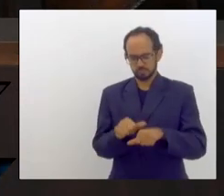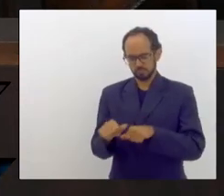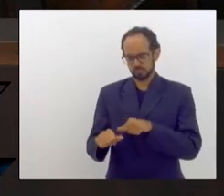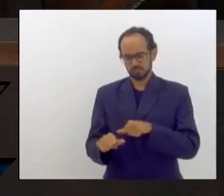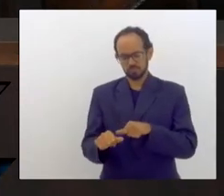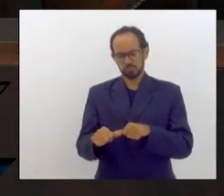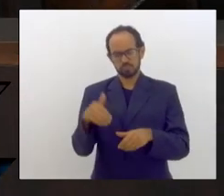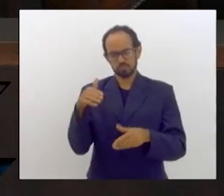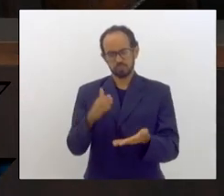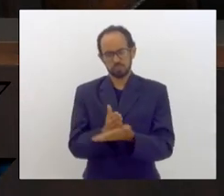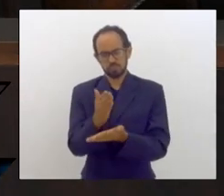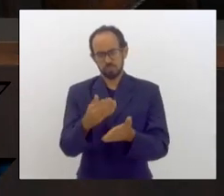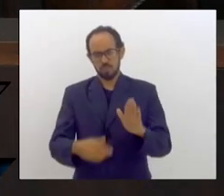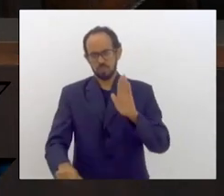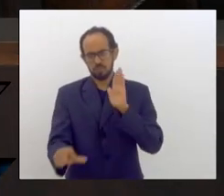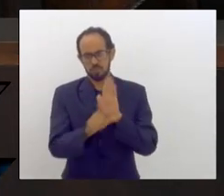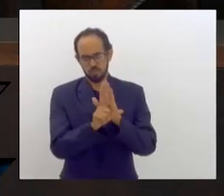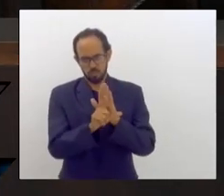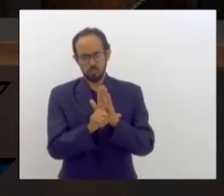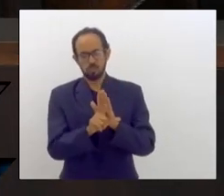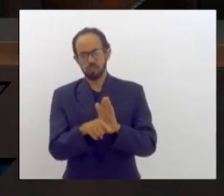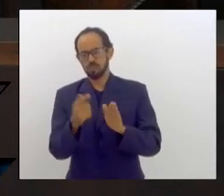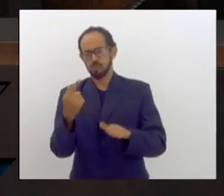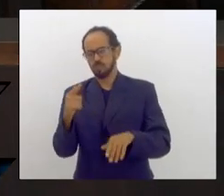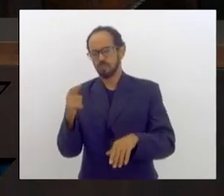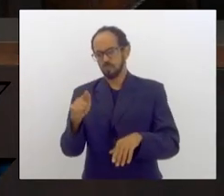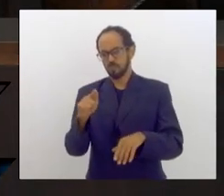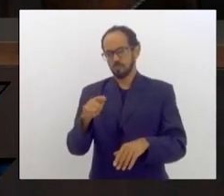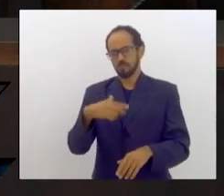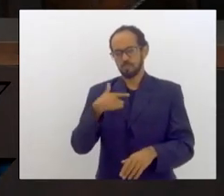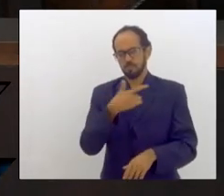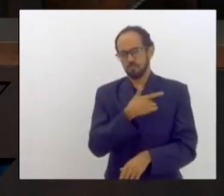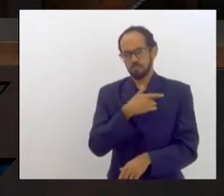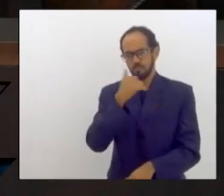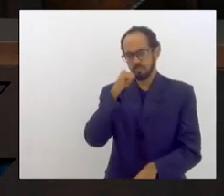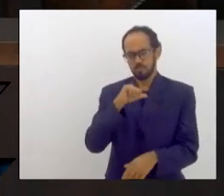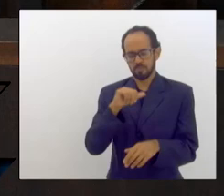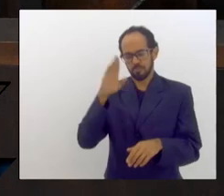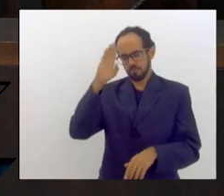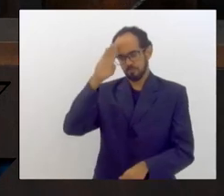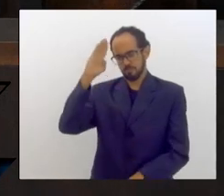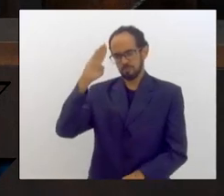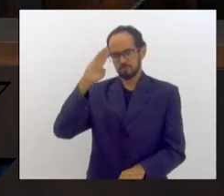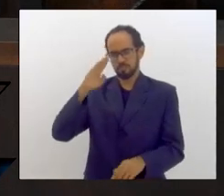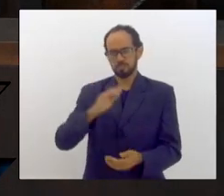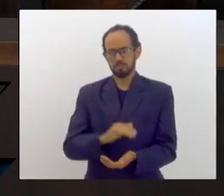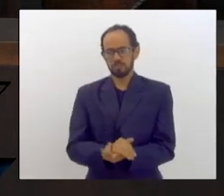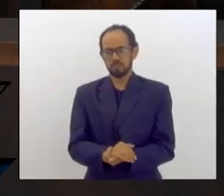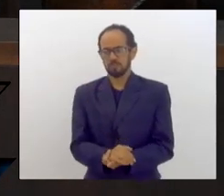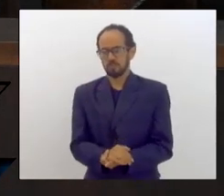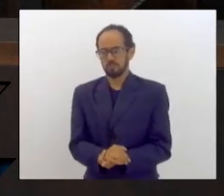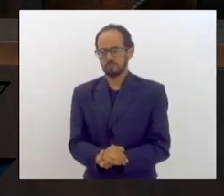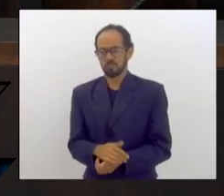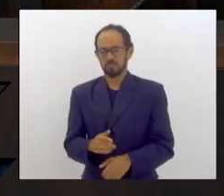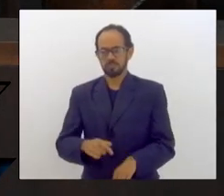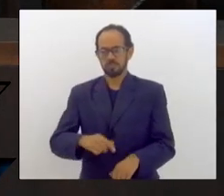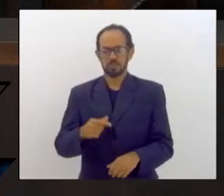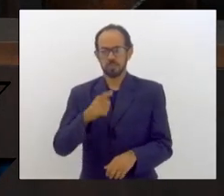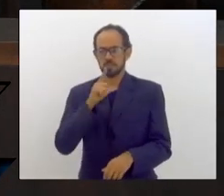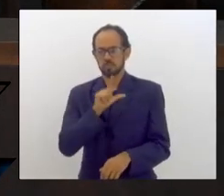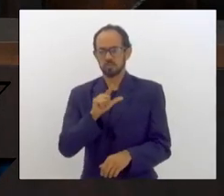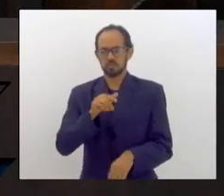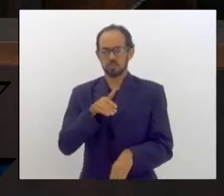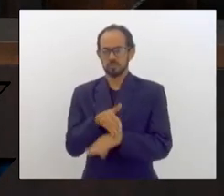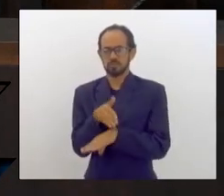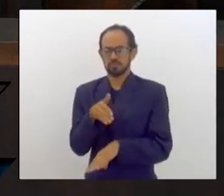que garanta realmente a saúde da mulher, principalmente no sentido delas